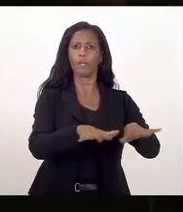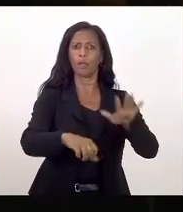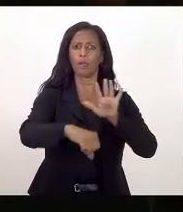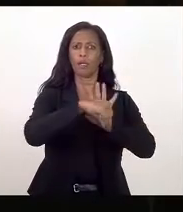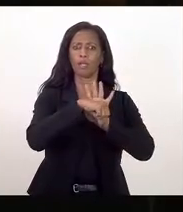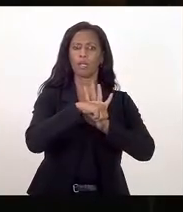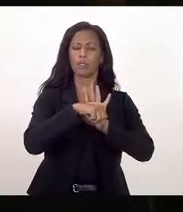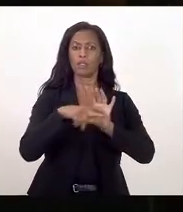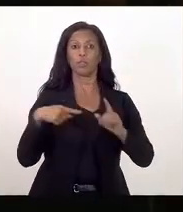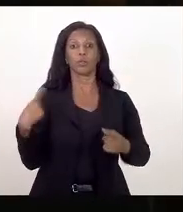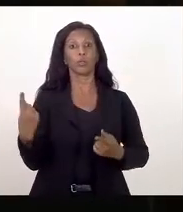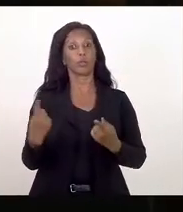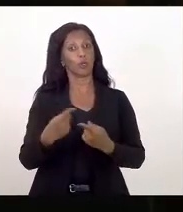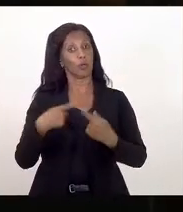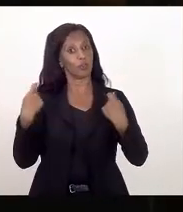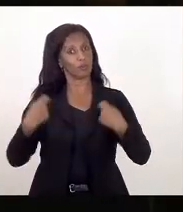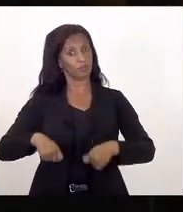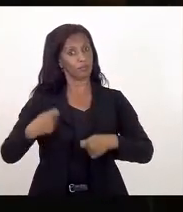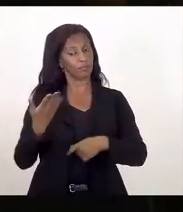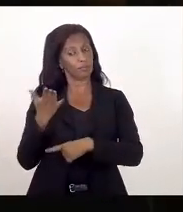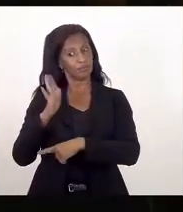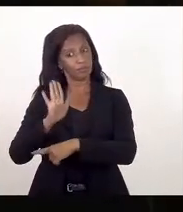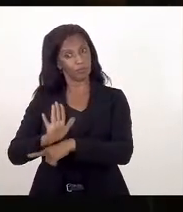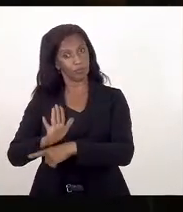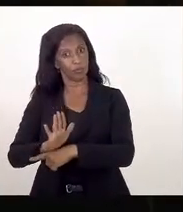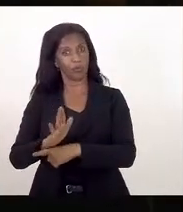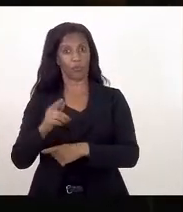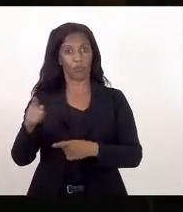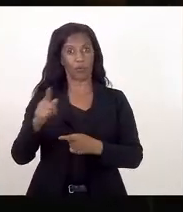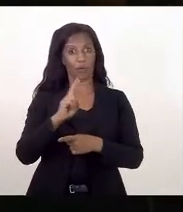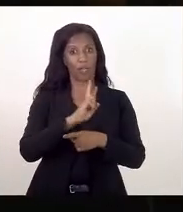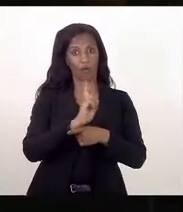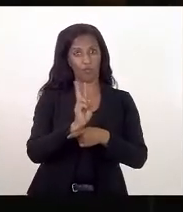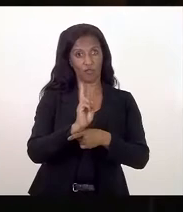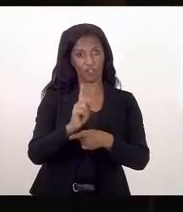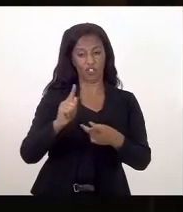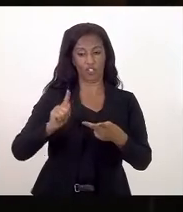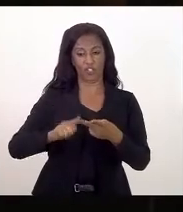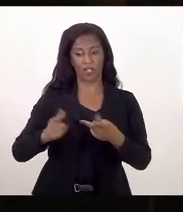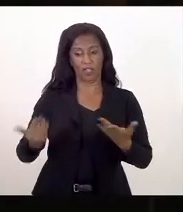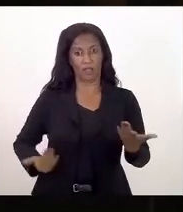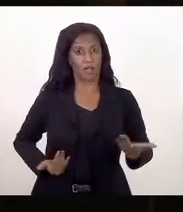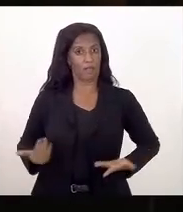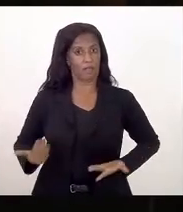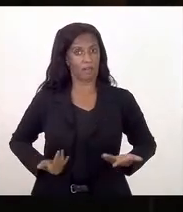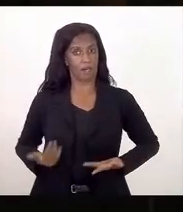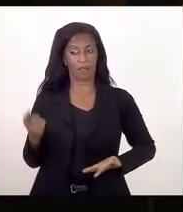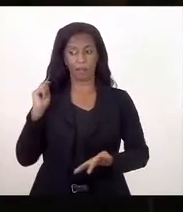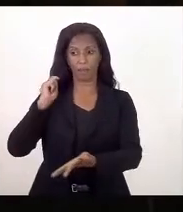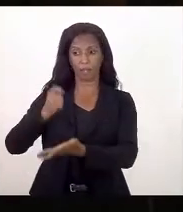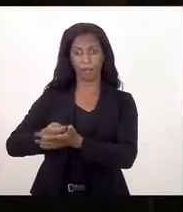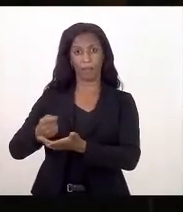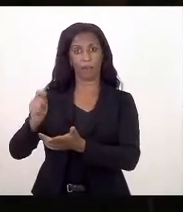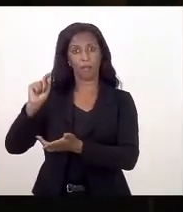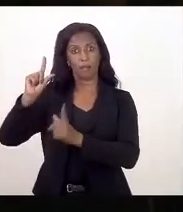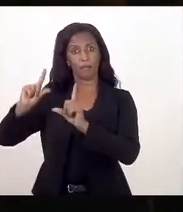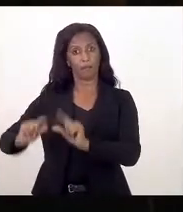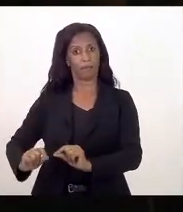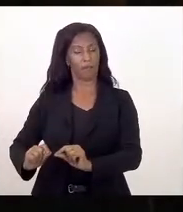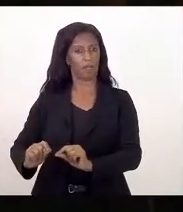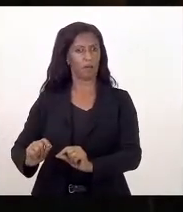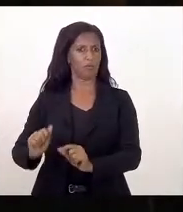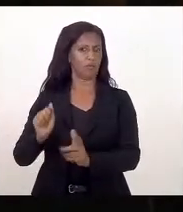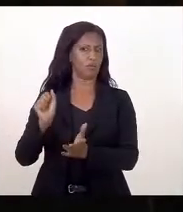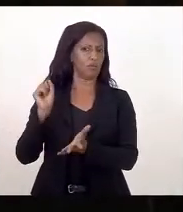Nós precisamos começar a privilegiar o porteiro, empregada doméstica para que paguem menos impostos. Não dá